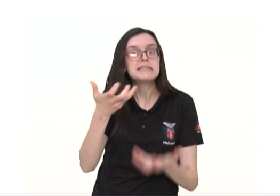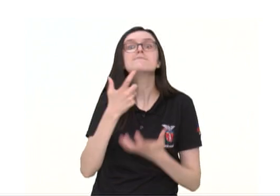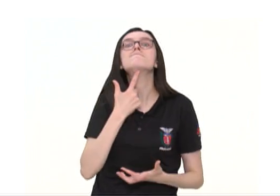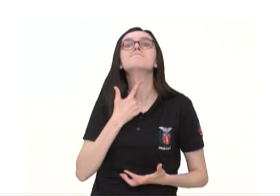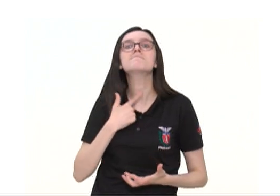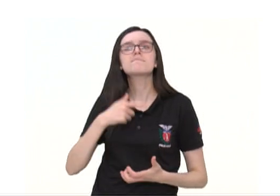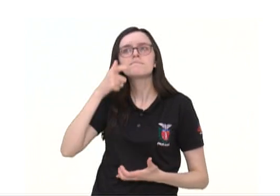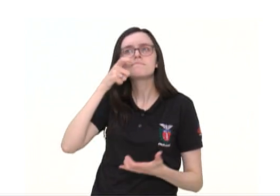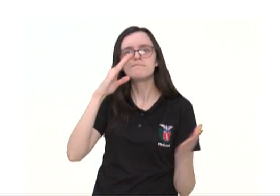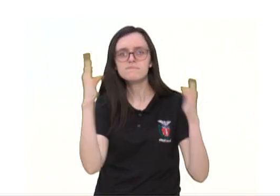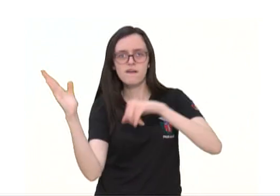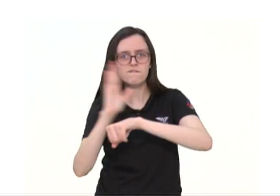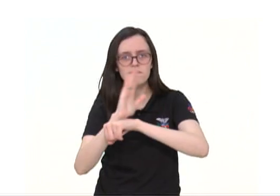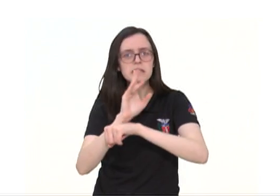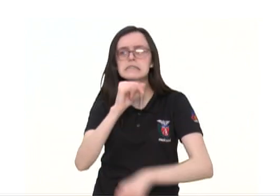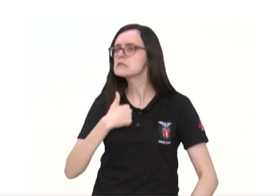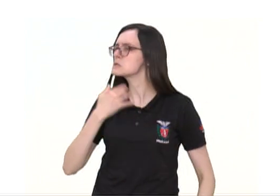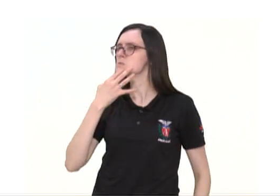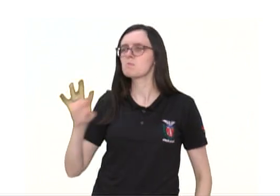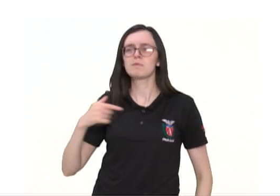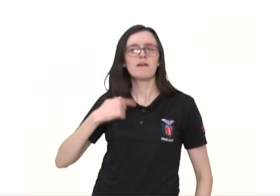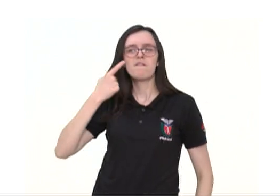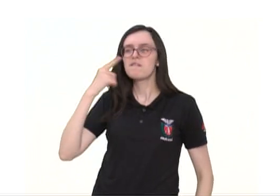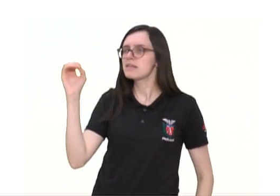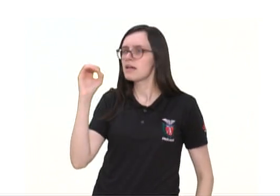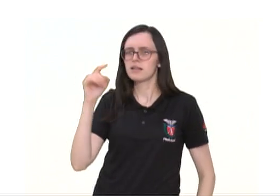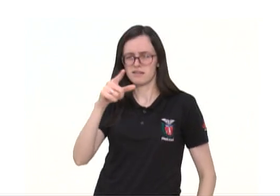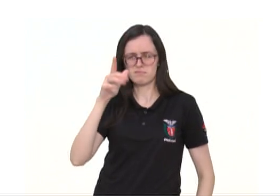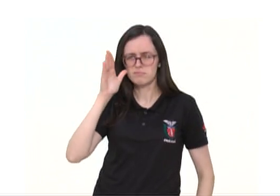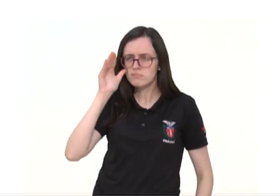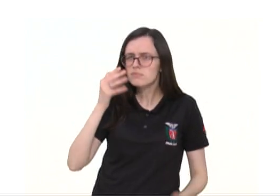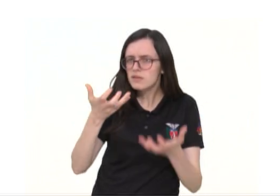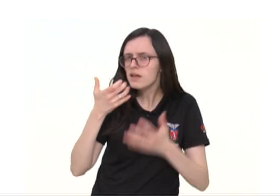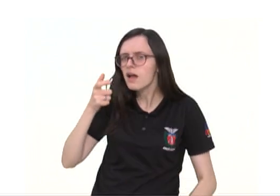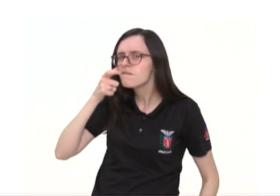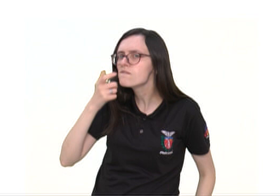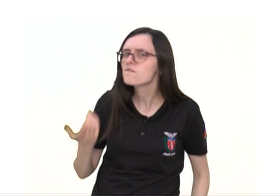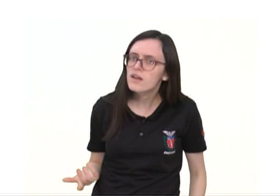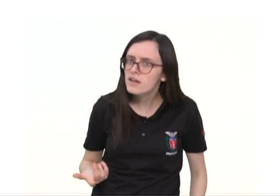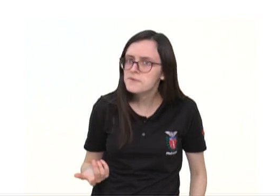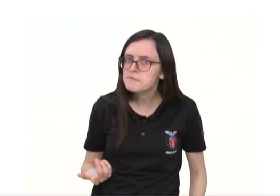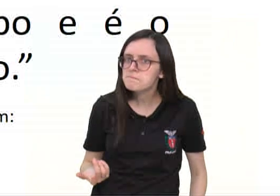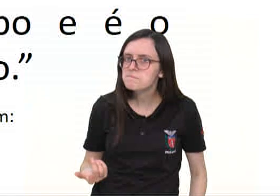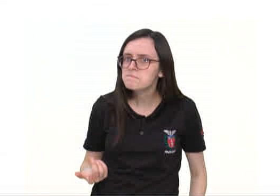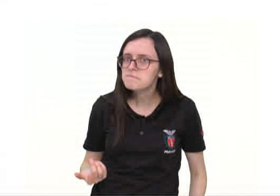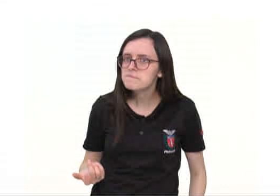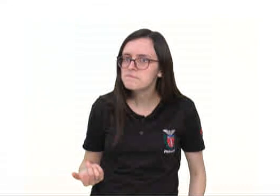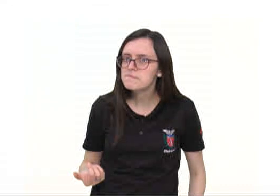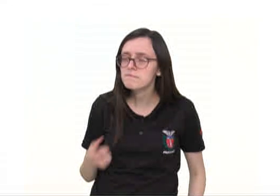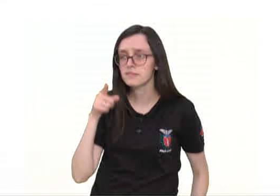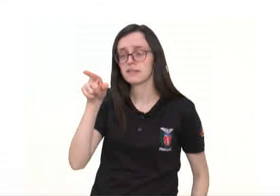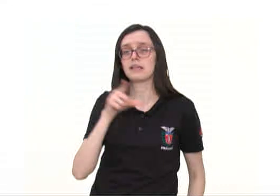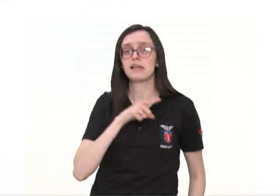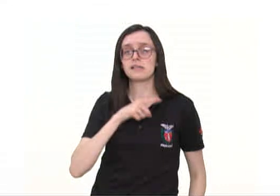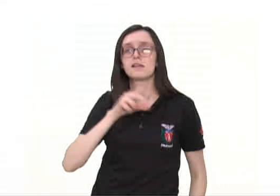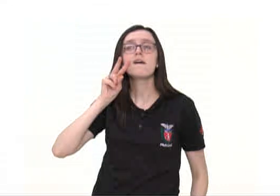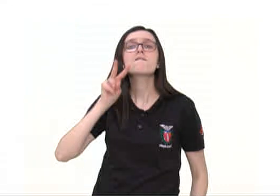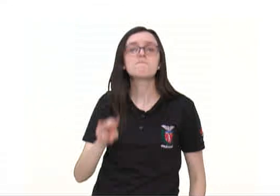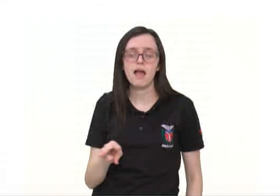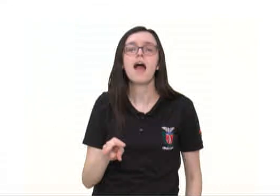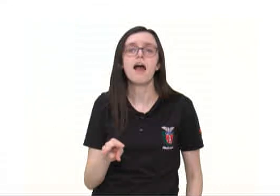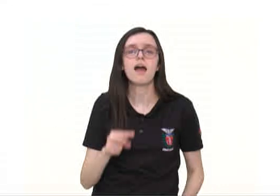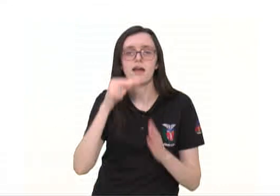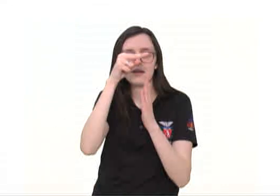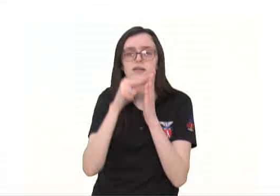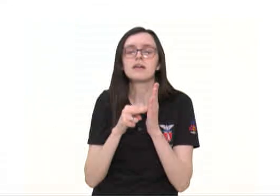série, caso não a conhecesse? Então, caso você não tenha visto, nunca vi, pela resenha vista aqui,